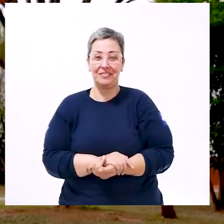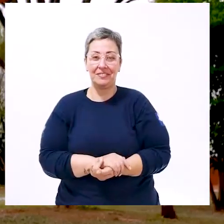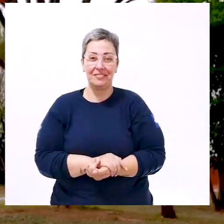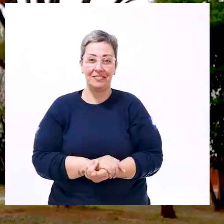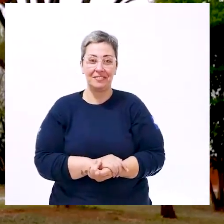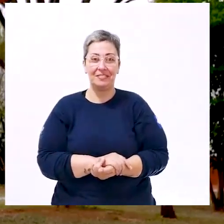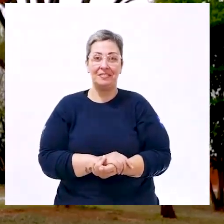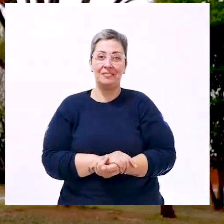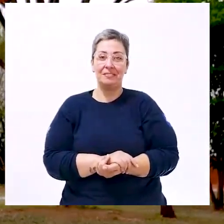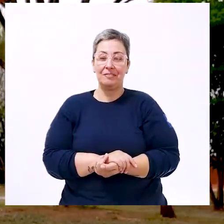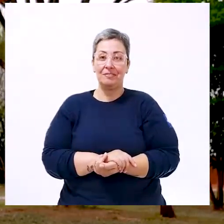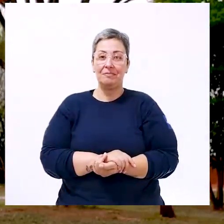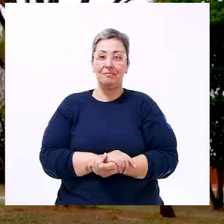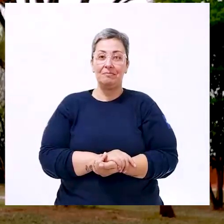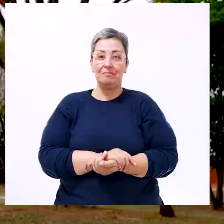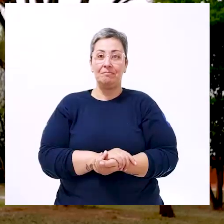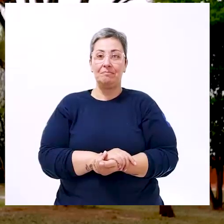menino.